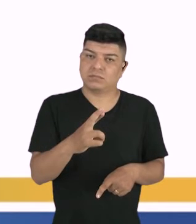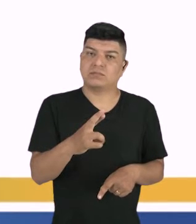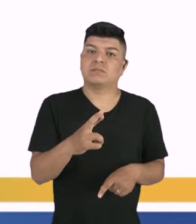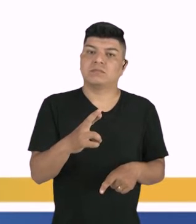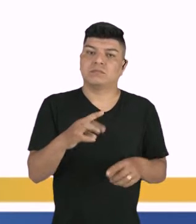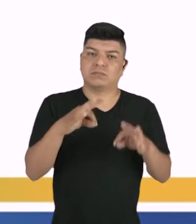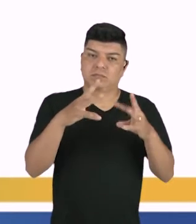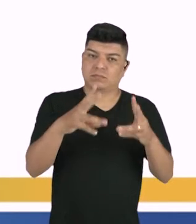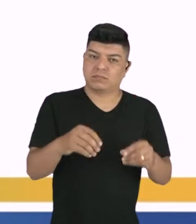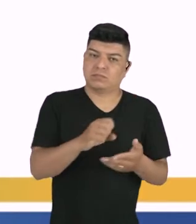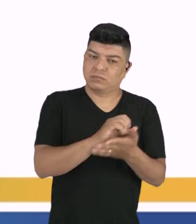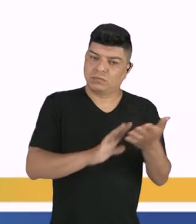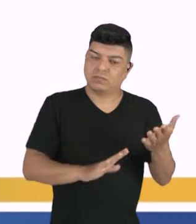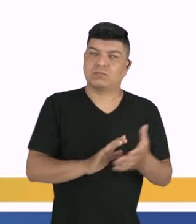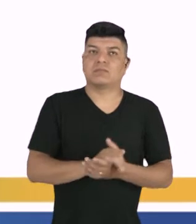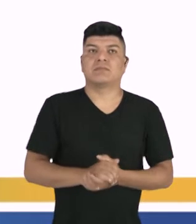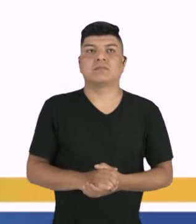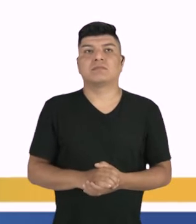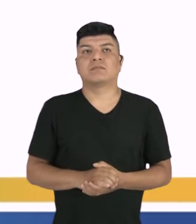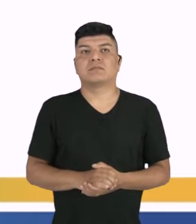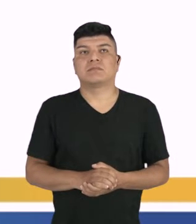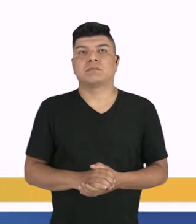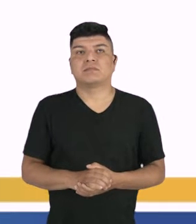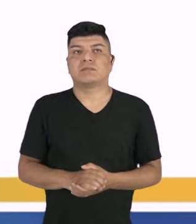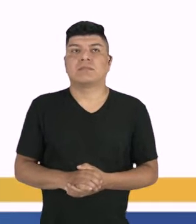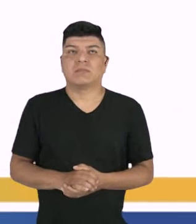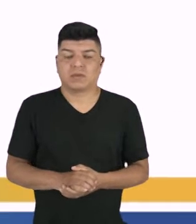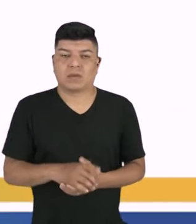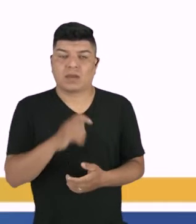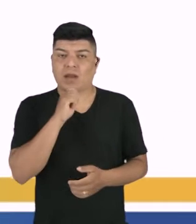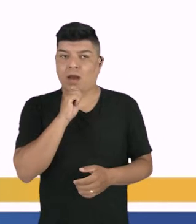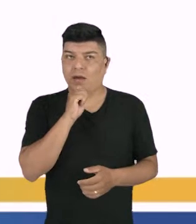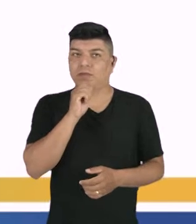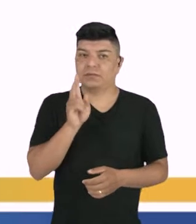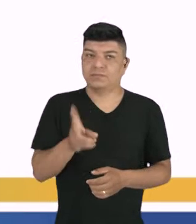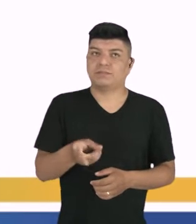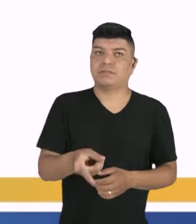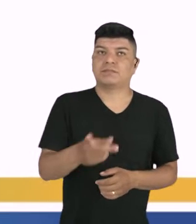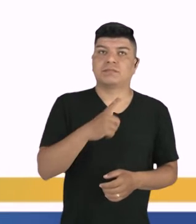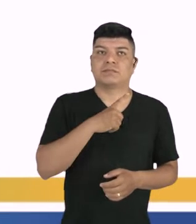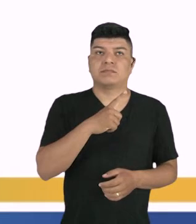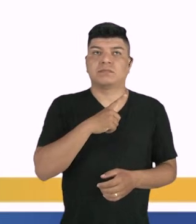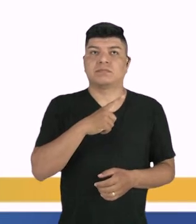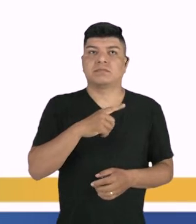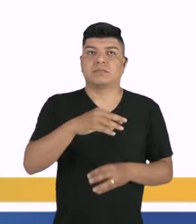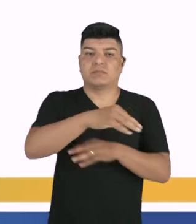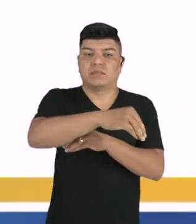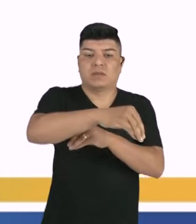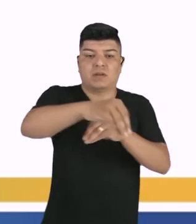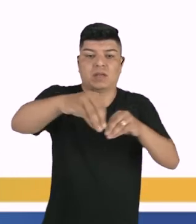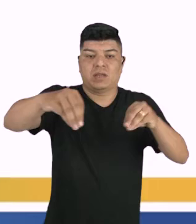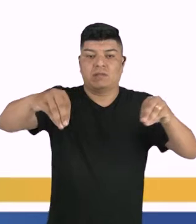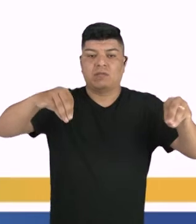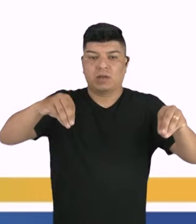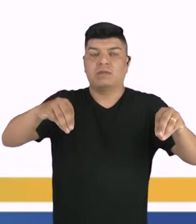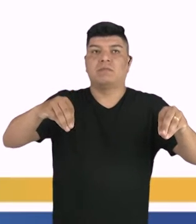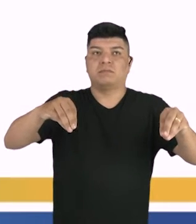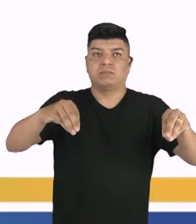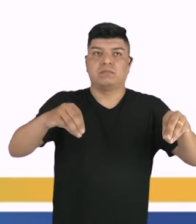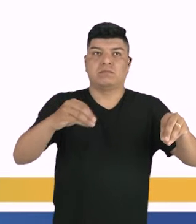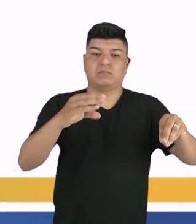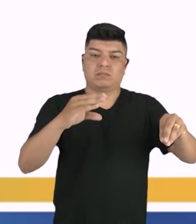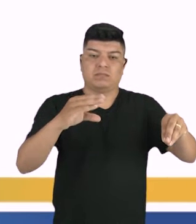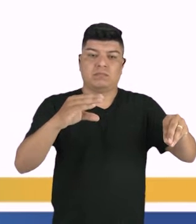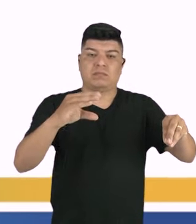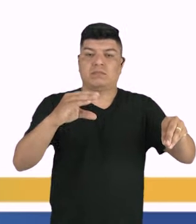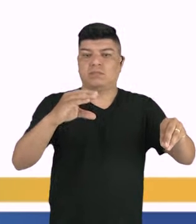das equações trigonométricas. Ainda dentro das relações fundamentais, temos as inversas. Ó. A inversa do